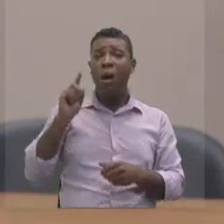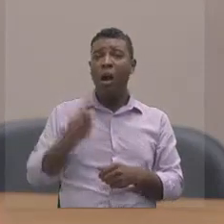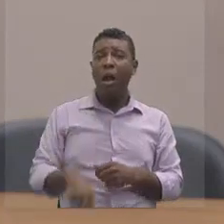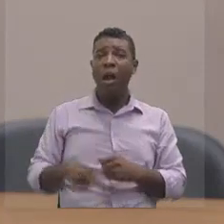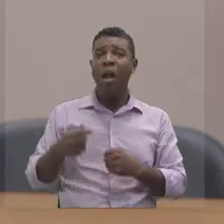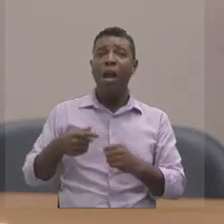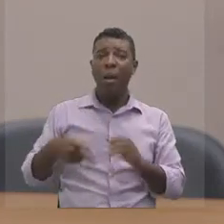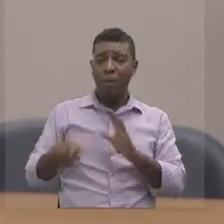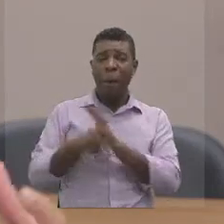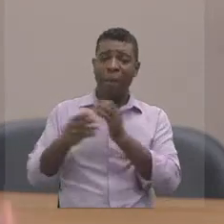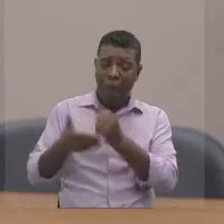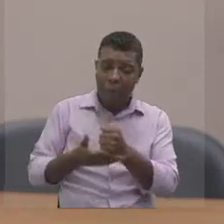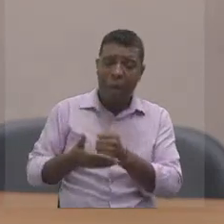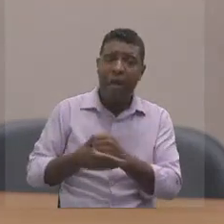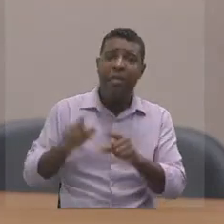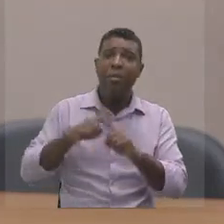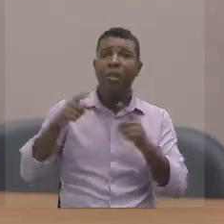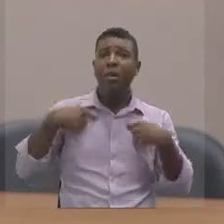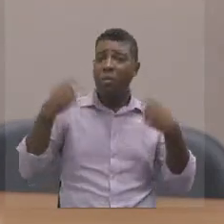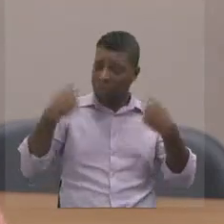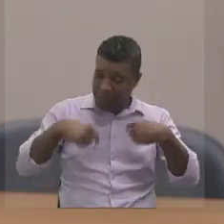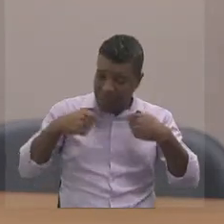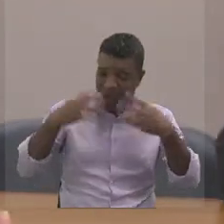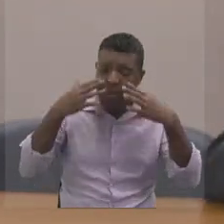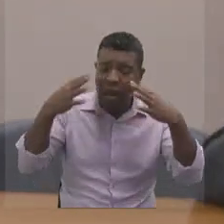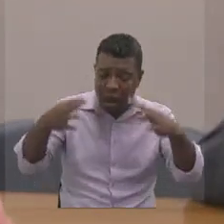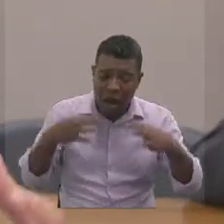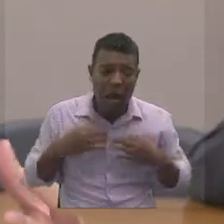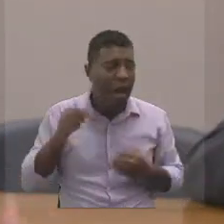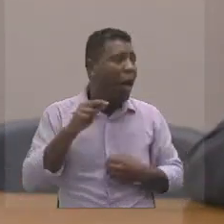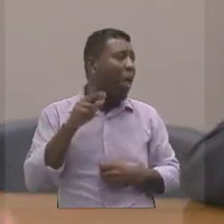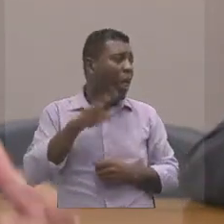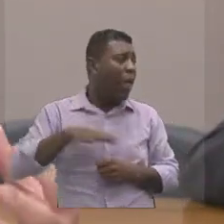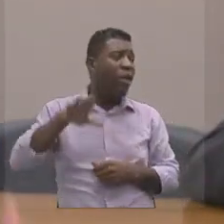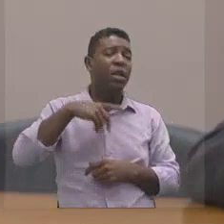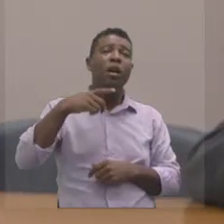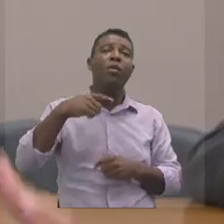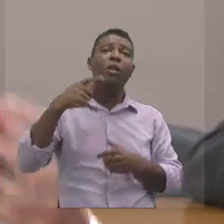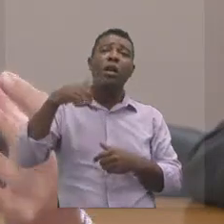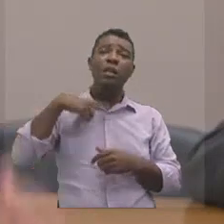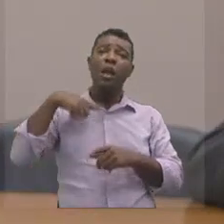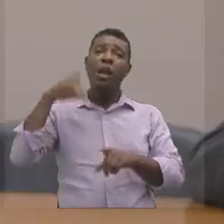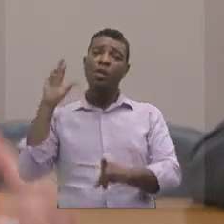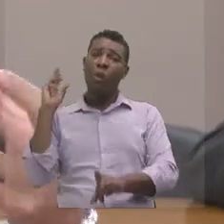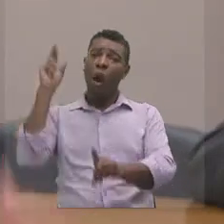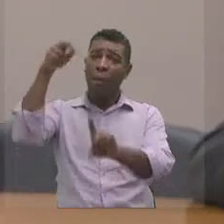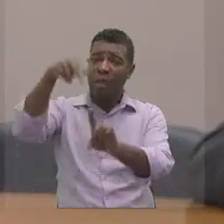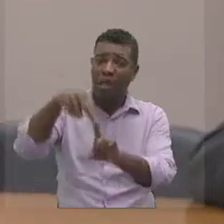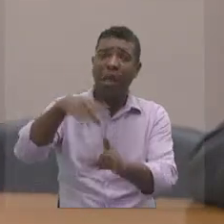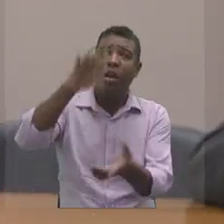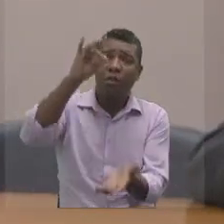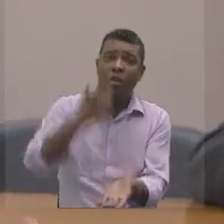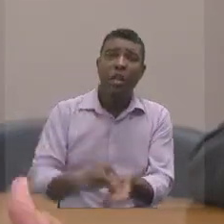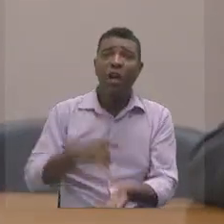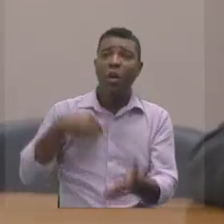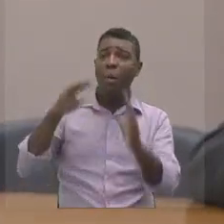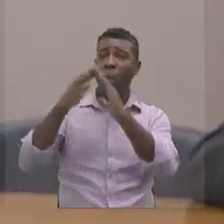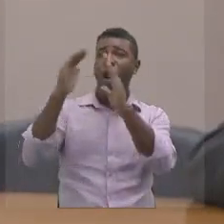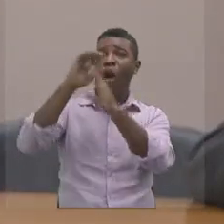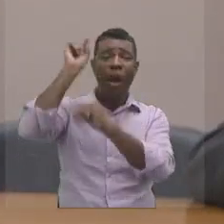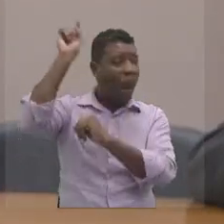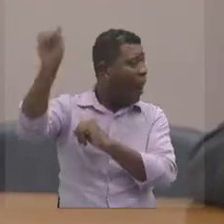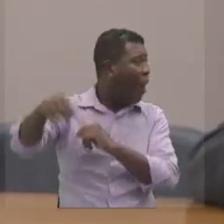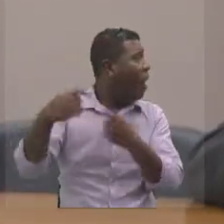eu preciso ser atendido numa região que agora tem um representante oficial que é de lá mora lá e que precisa